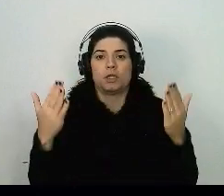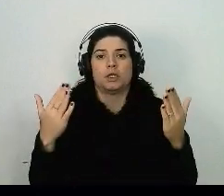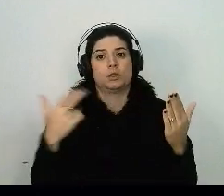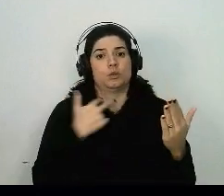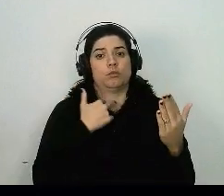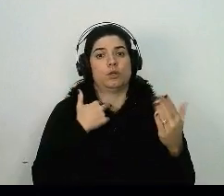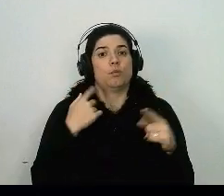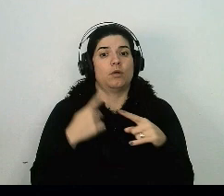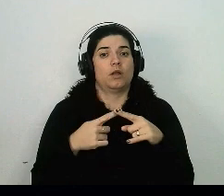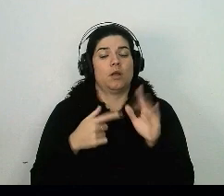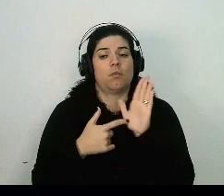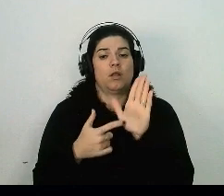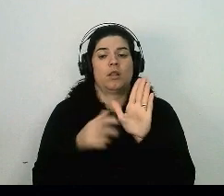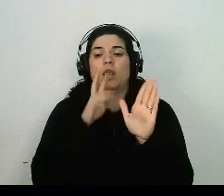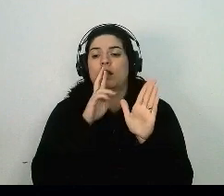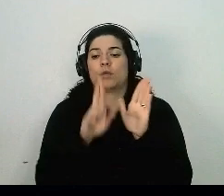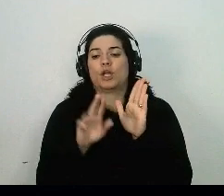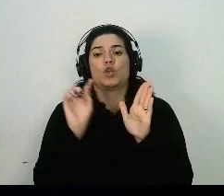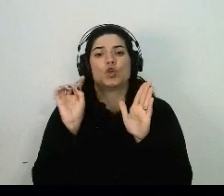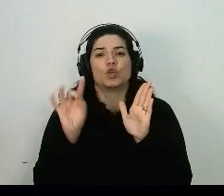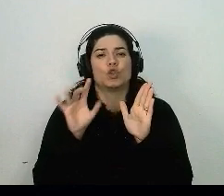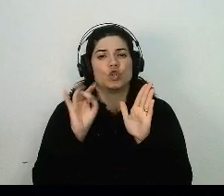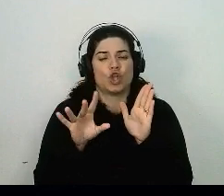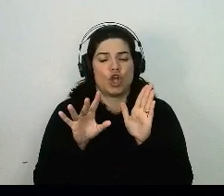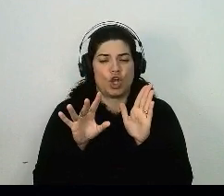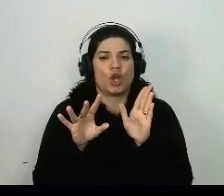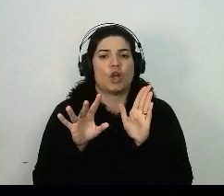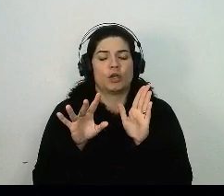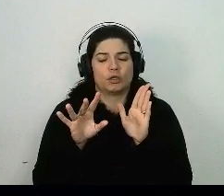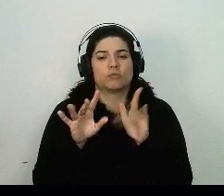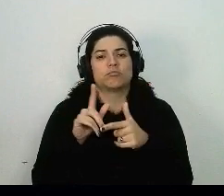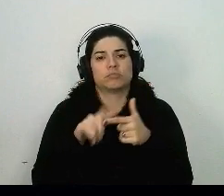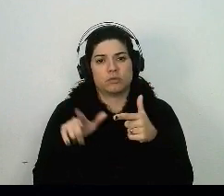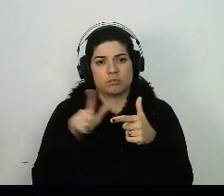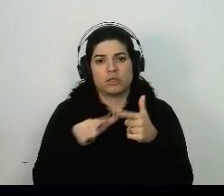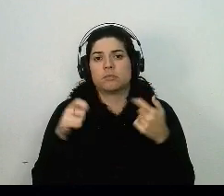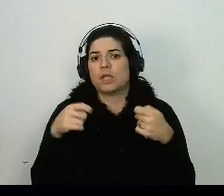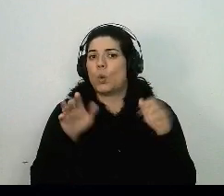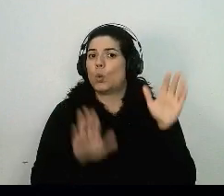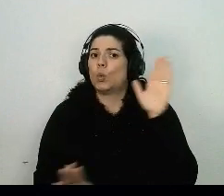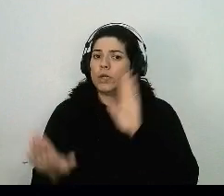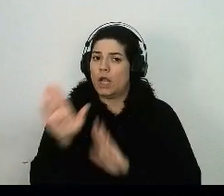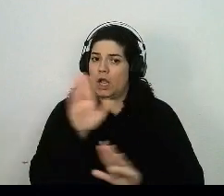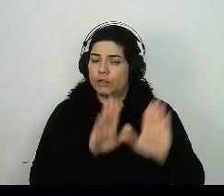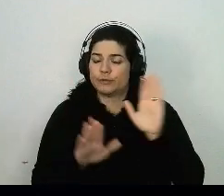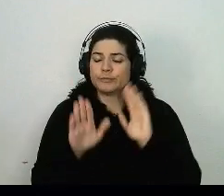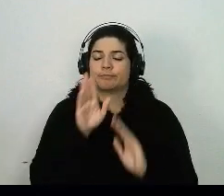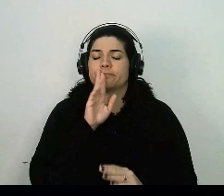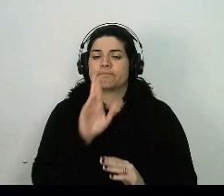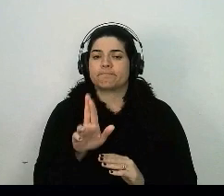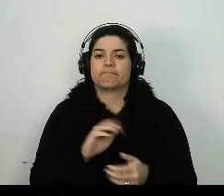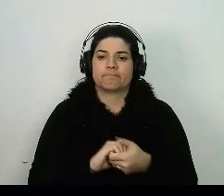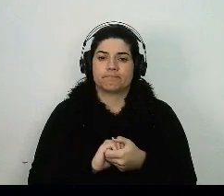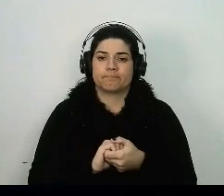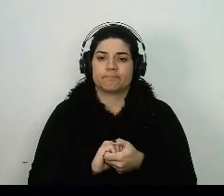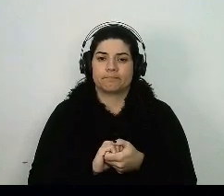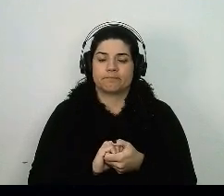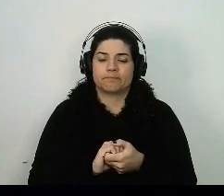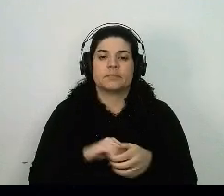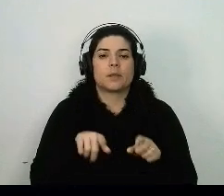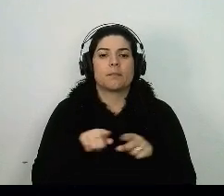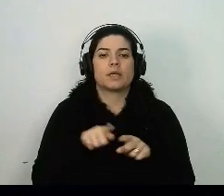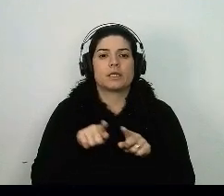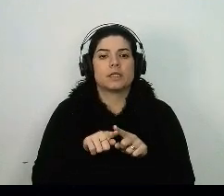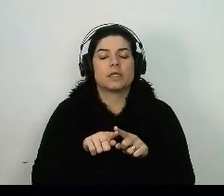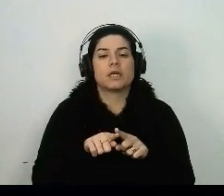resultado nichado. Então, eu tenho que tomar esse cuidado também. Controle e personalização, né?